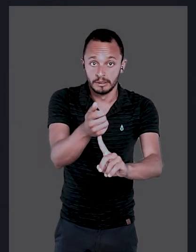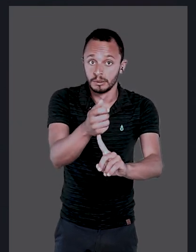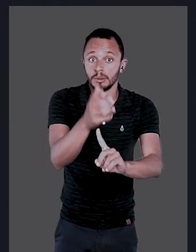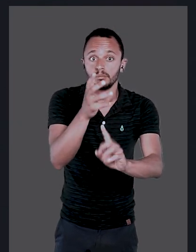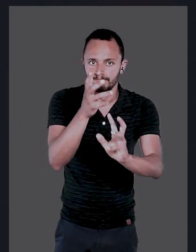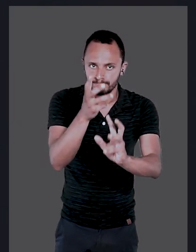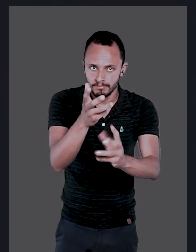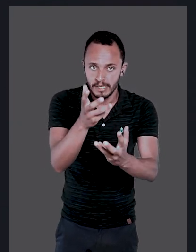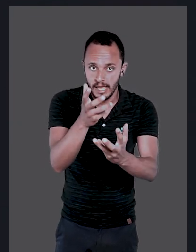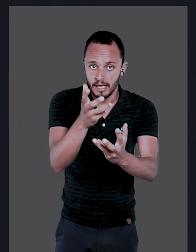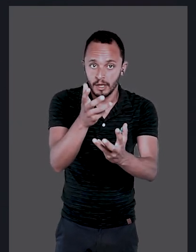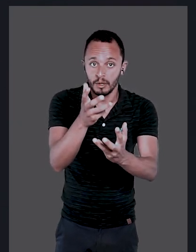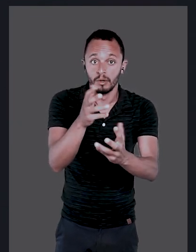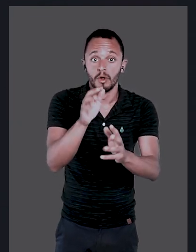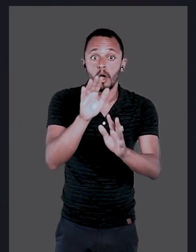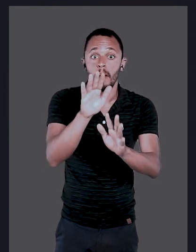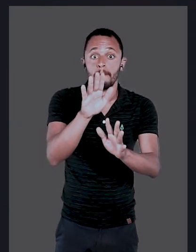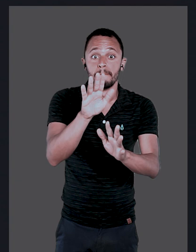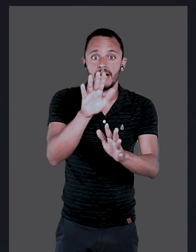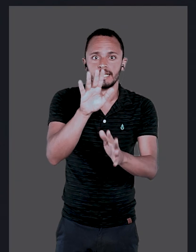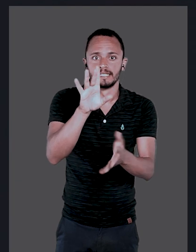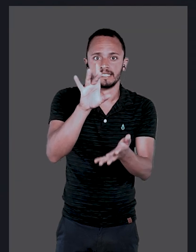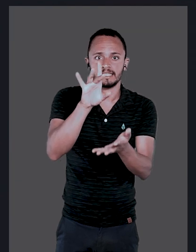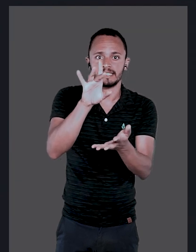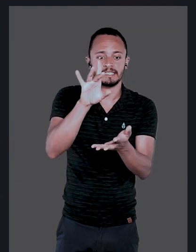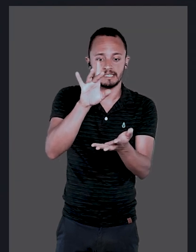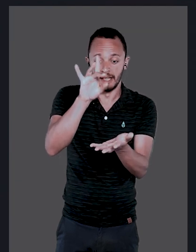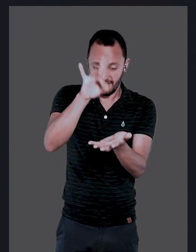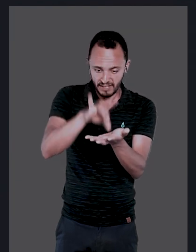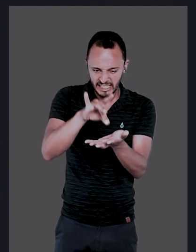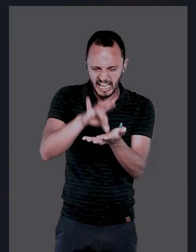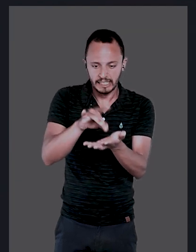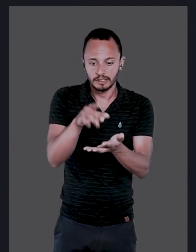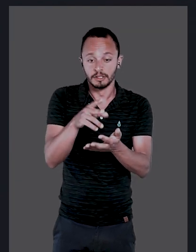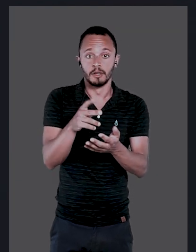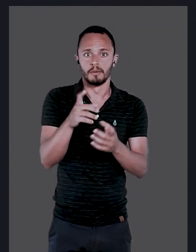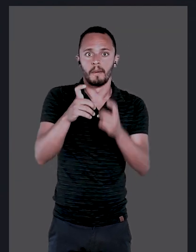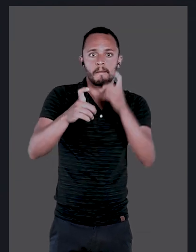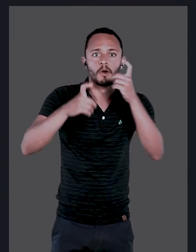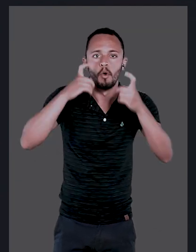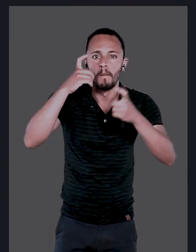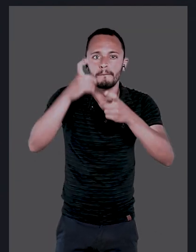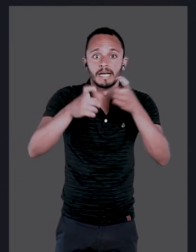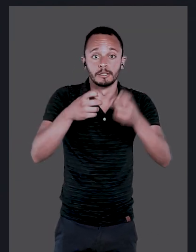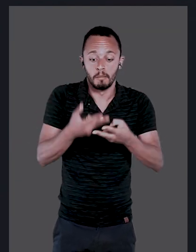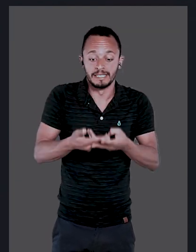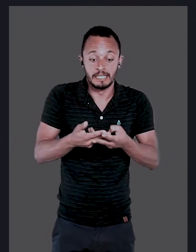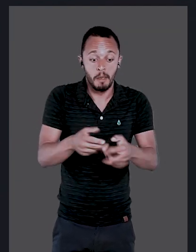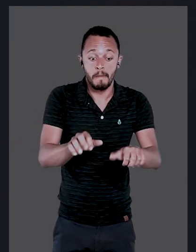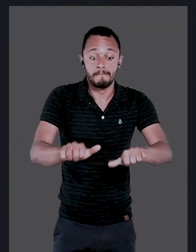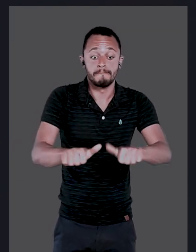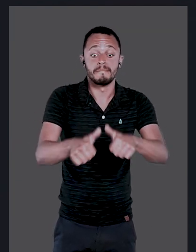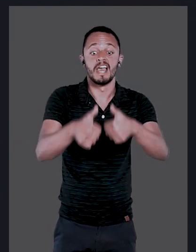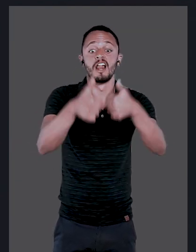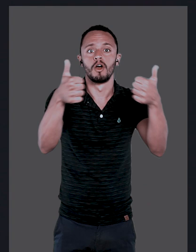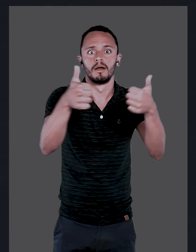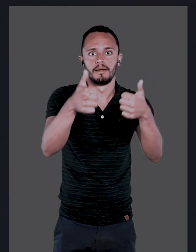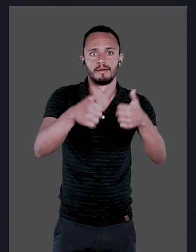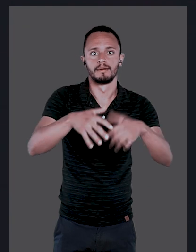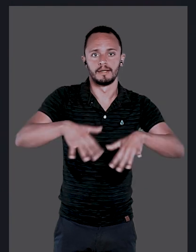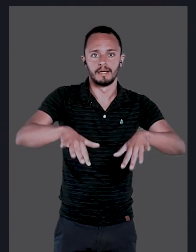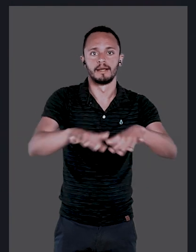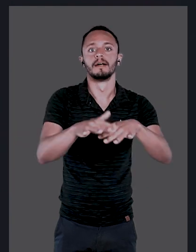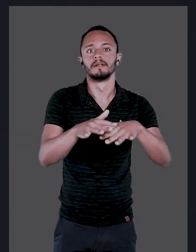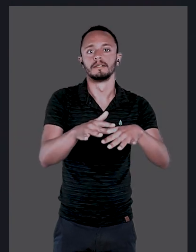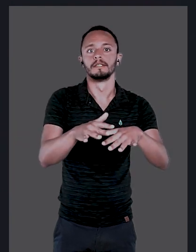dimensão puramente artística das coisas, eu não teria paciência para uma obra de arte que não